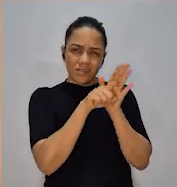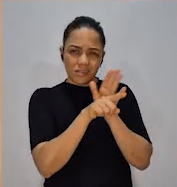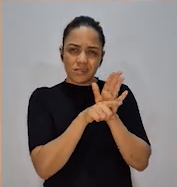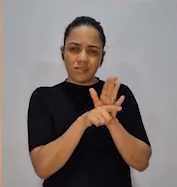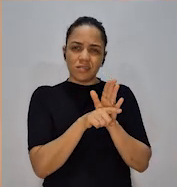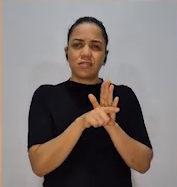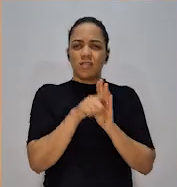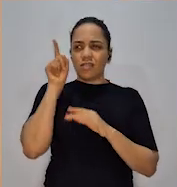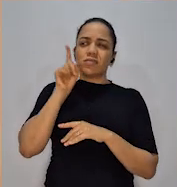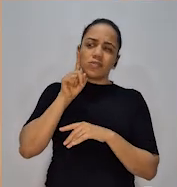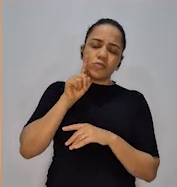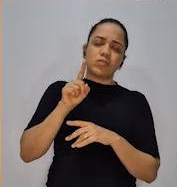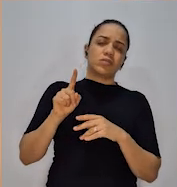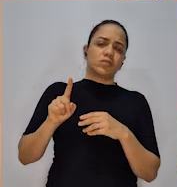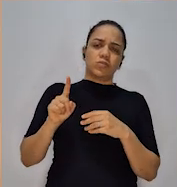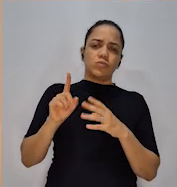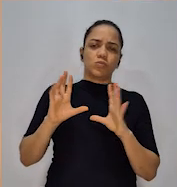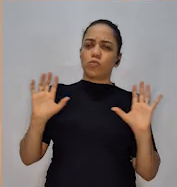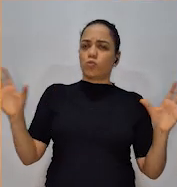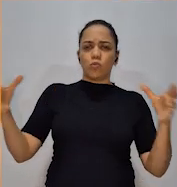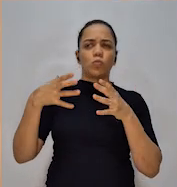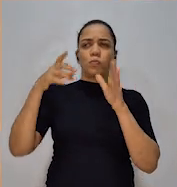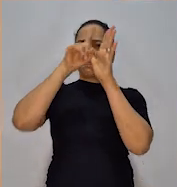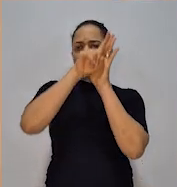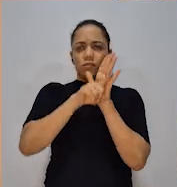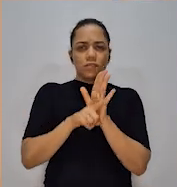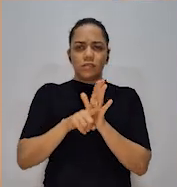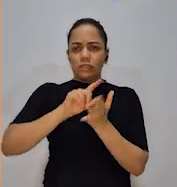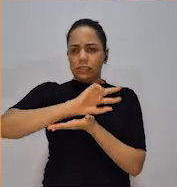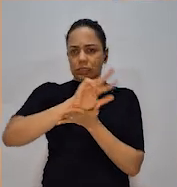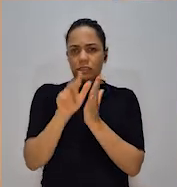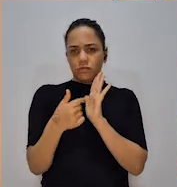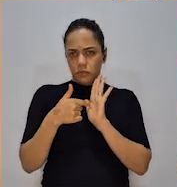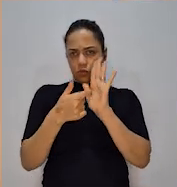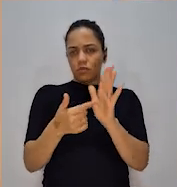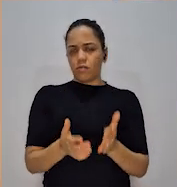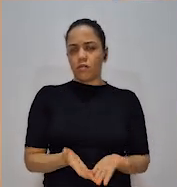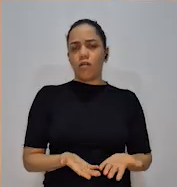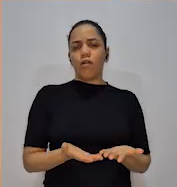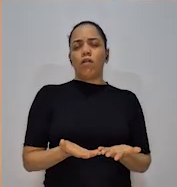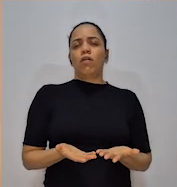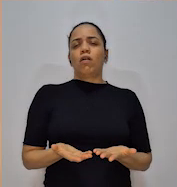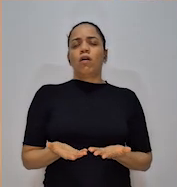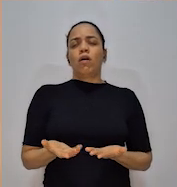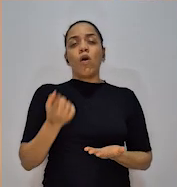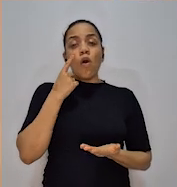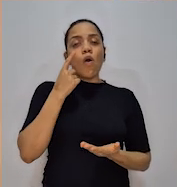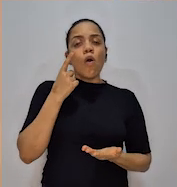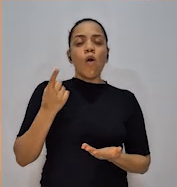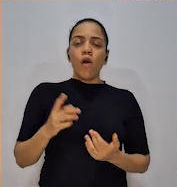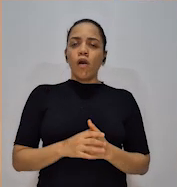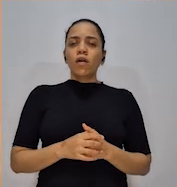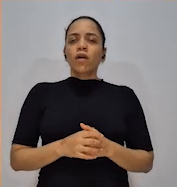e BCG, é uma coletânea de pesquisas que nós trouxemos para vocês. E olha, o que eles disseram,